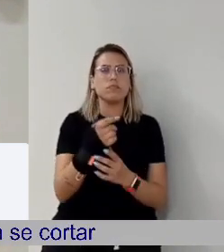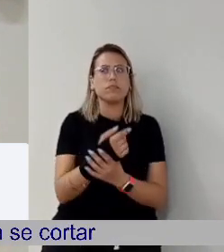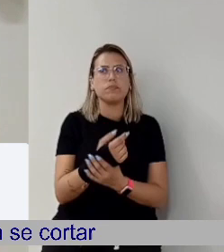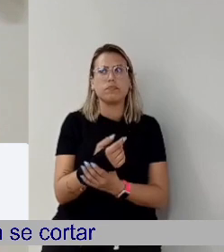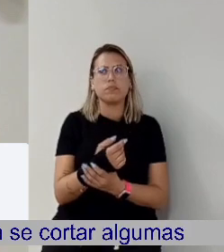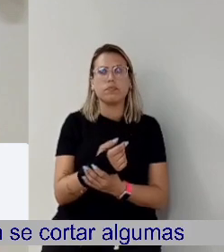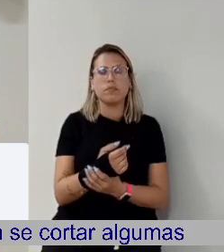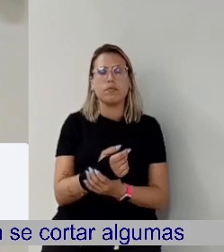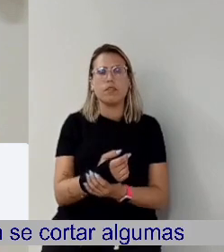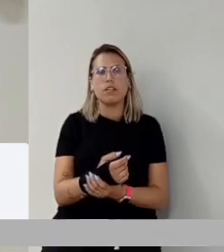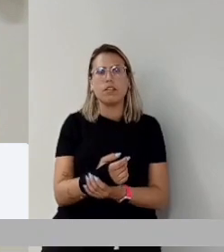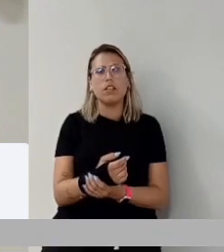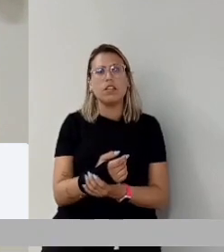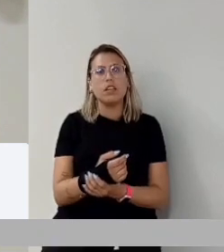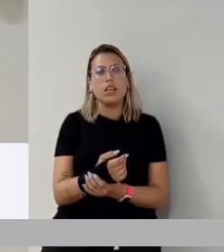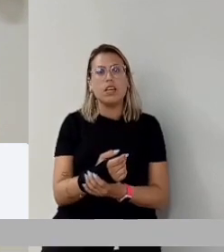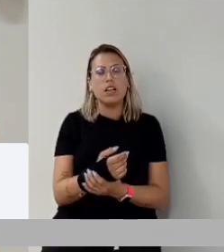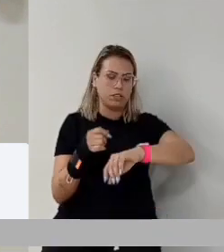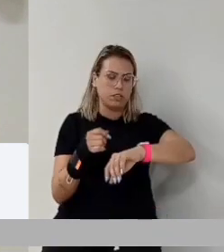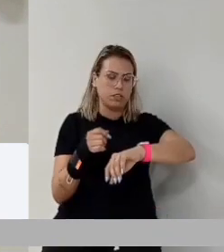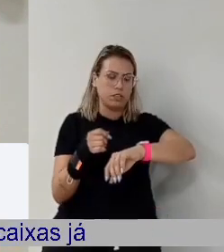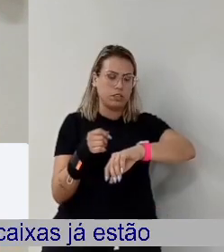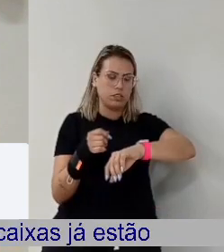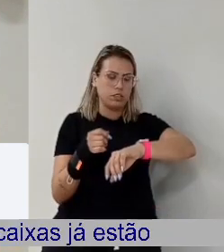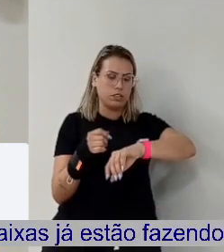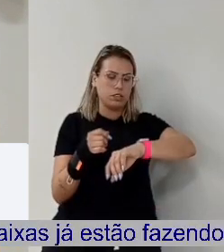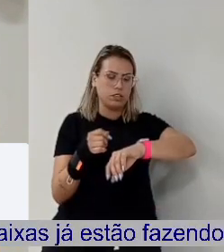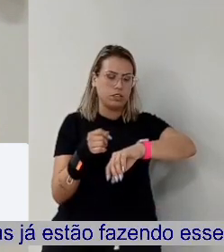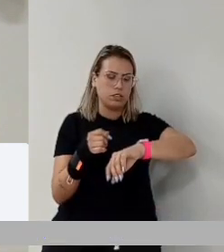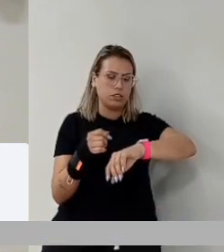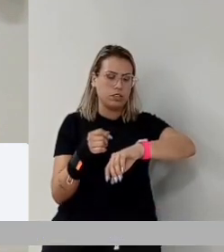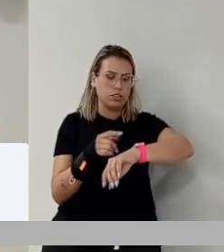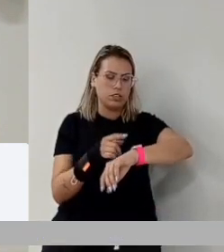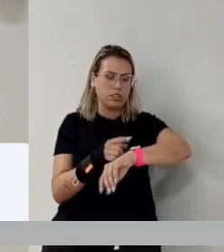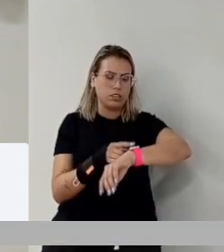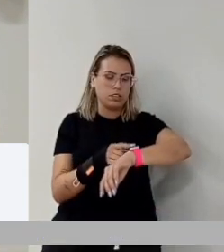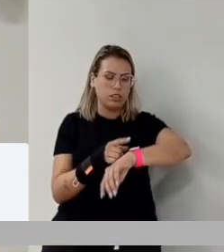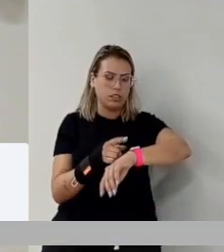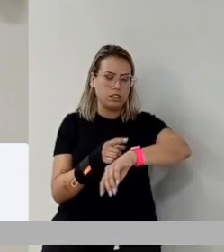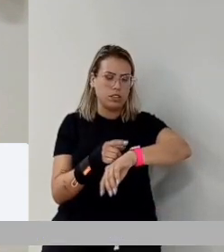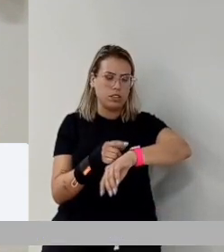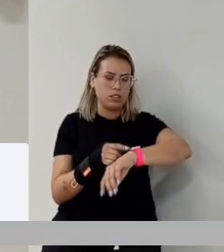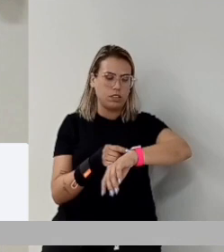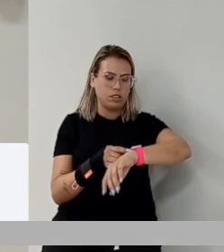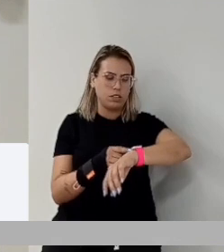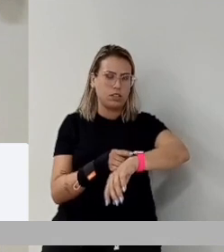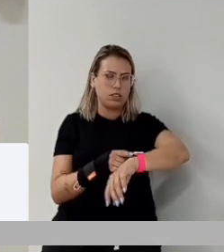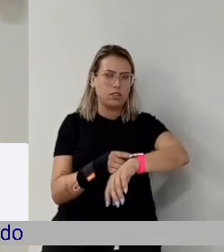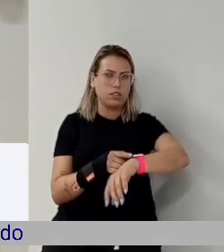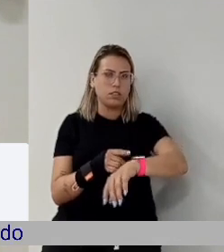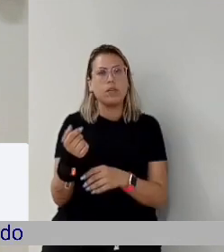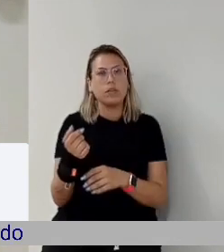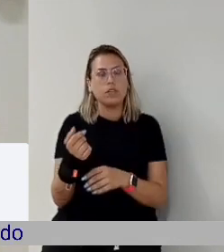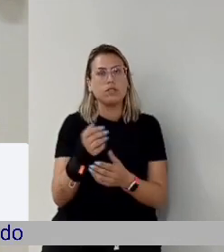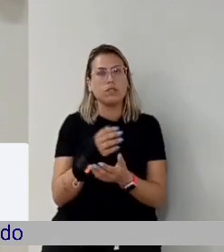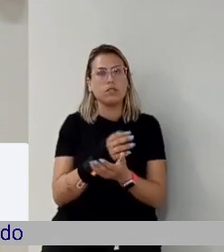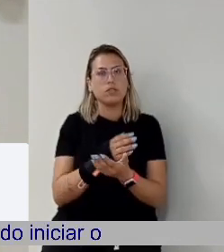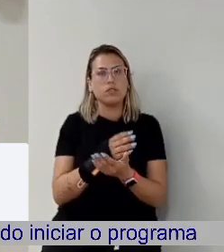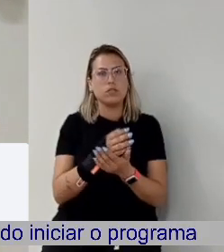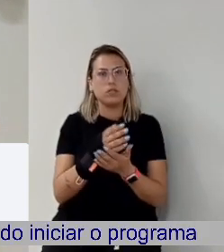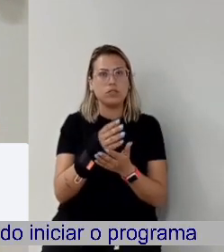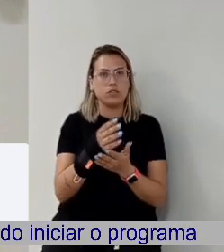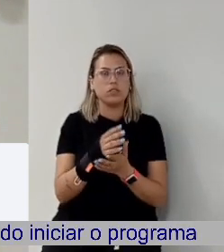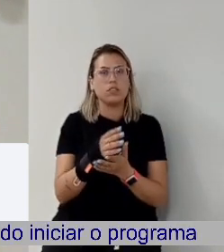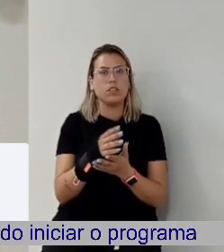algumas associações que tem dinheiro em caixa já estão fazendo esse trabalho né Mas são poucas para quando iniciar o programa